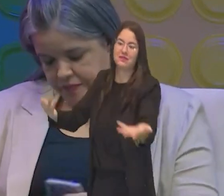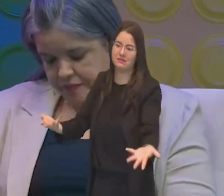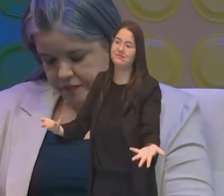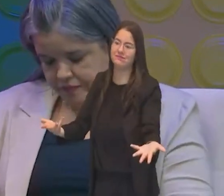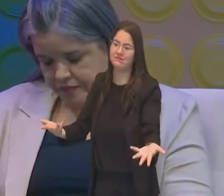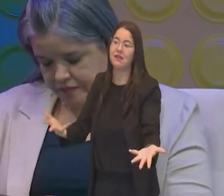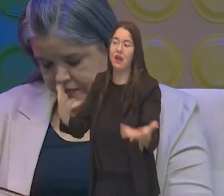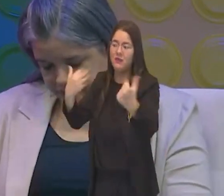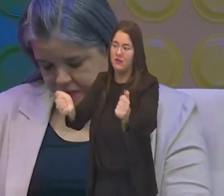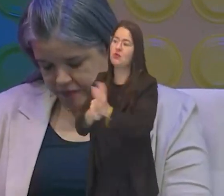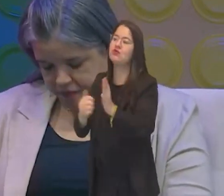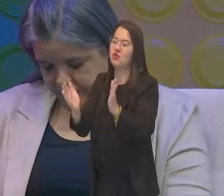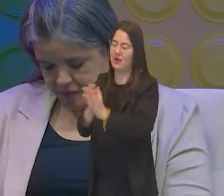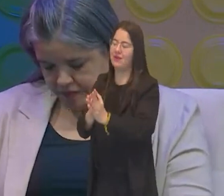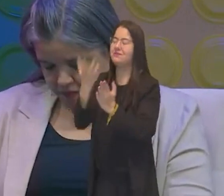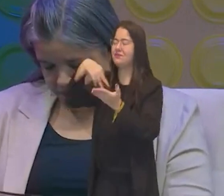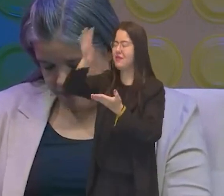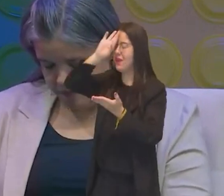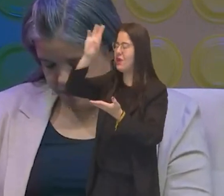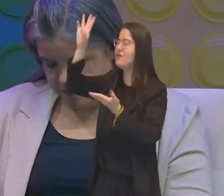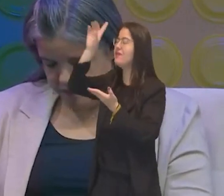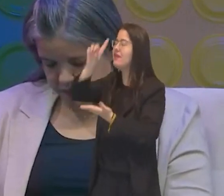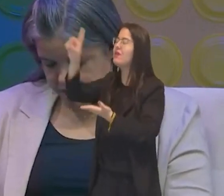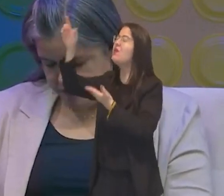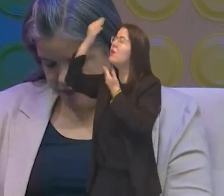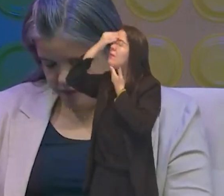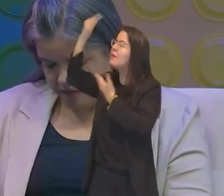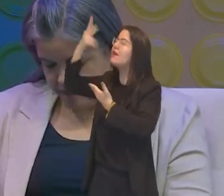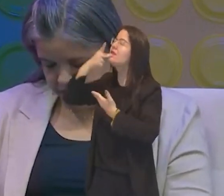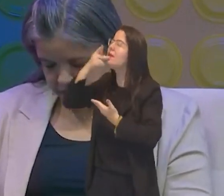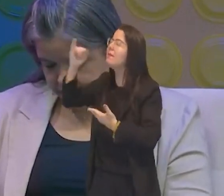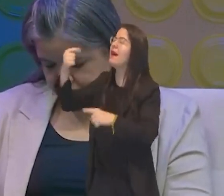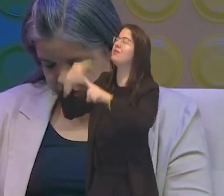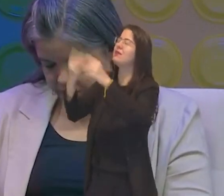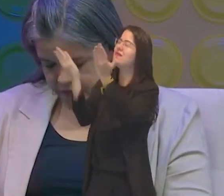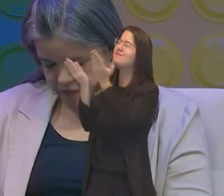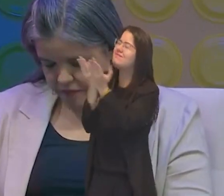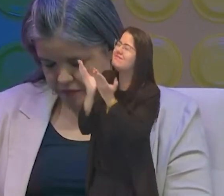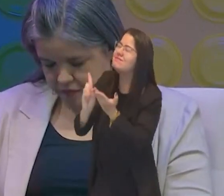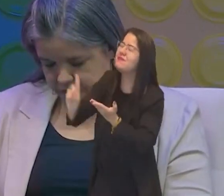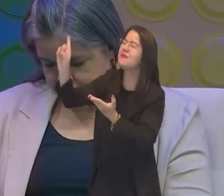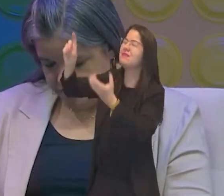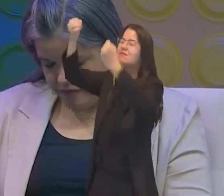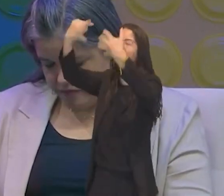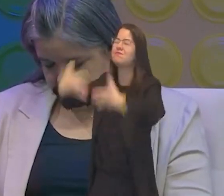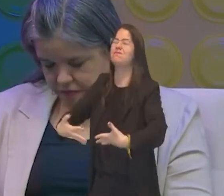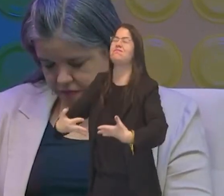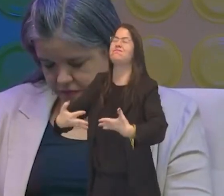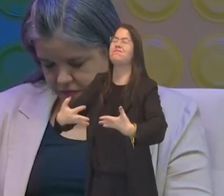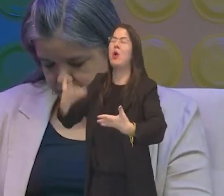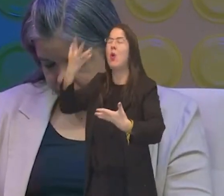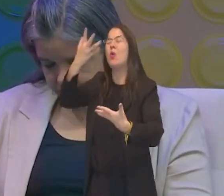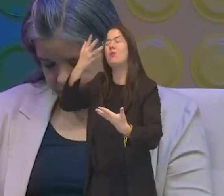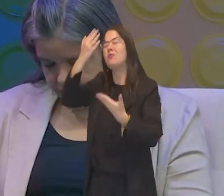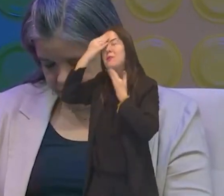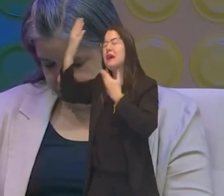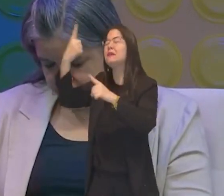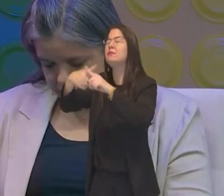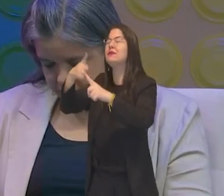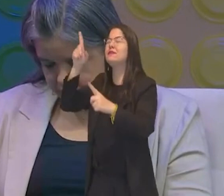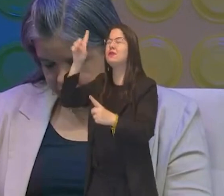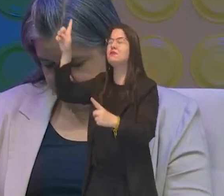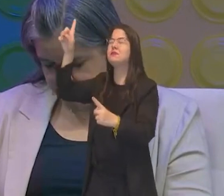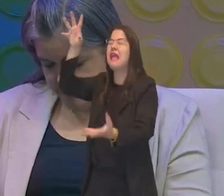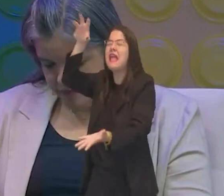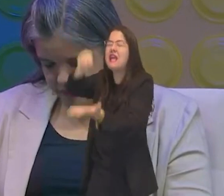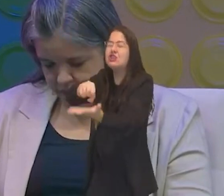Senhor Deus, obrigado, Pai, pela palavra, pela Bíblia. Obrigado porque aqui o Senhor registrou histórias que